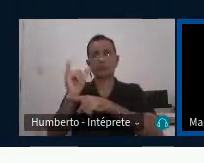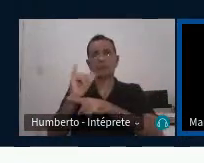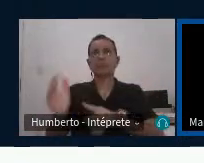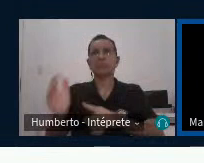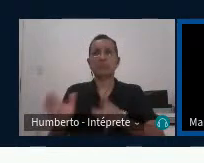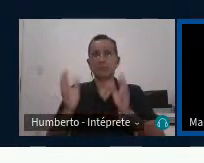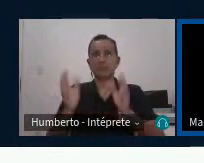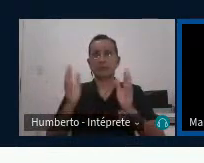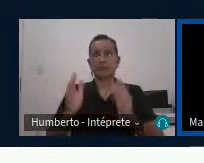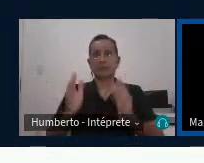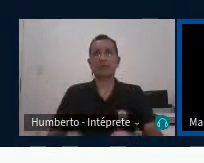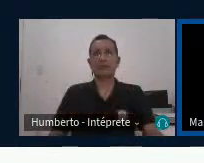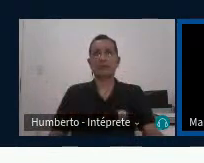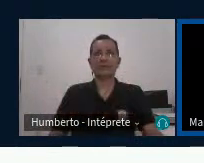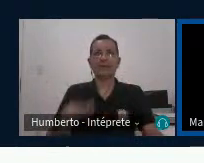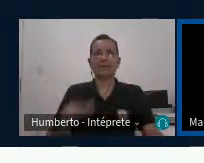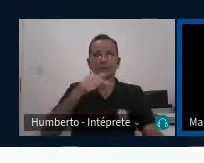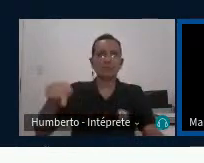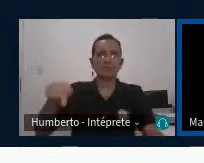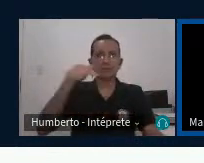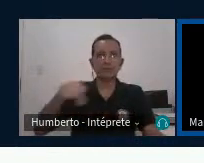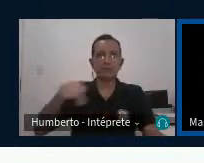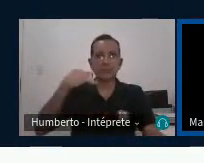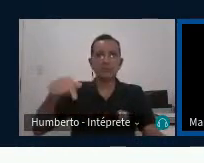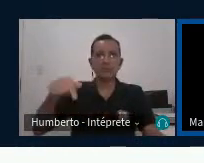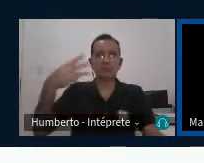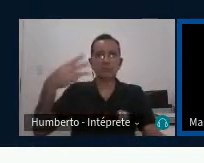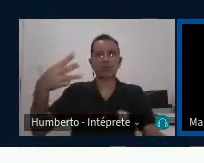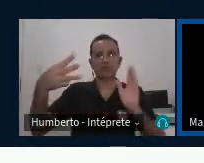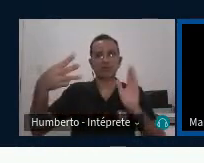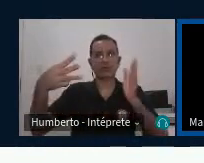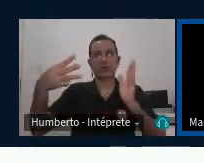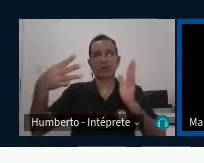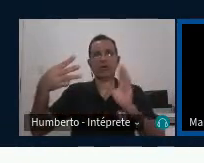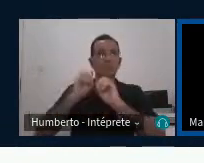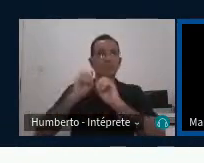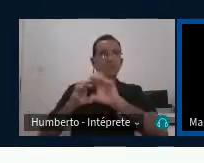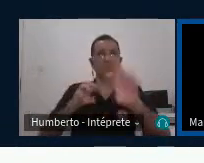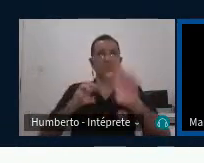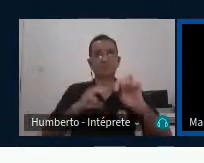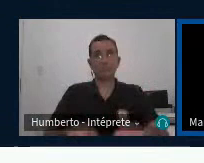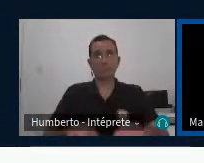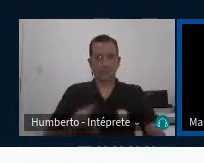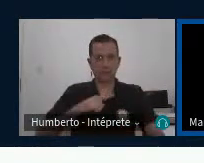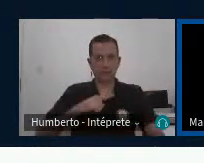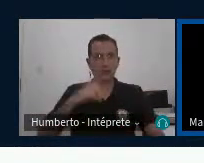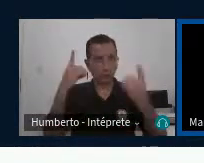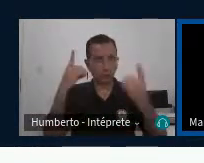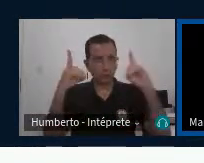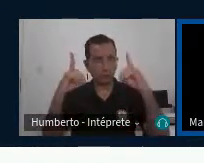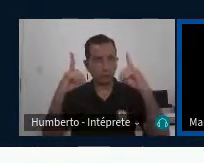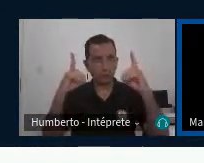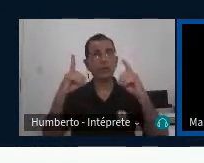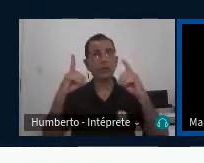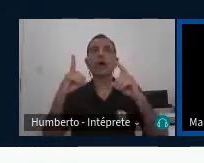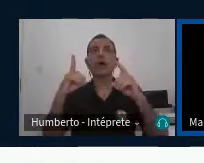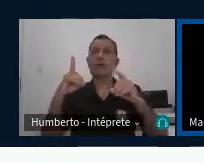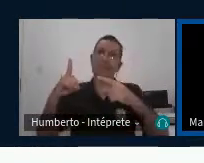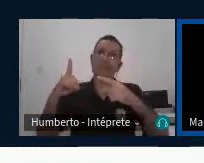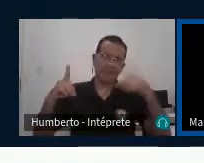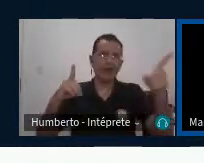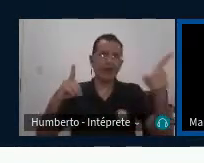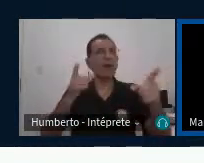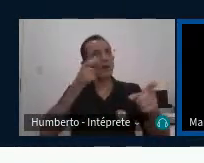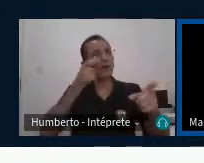semana de aula, segunda-feira. Então, se tiver alguma dúvida, vai lá que deve ter explicação. Como é um curso